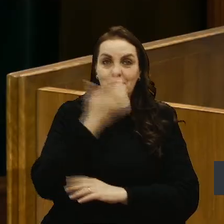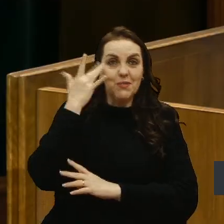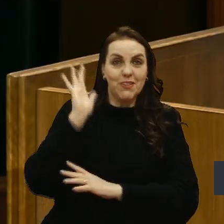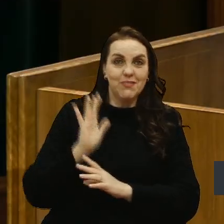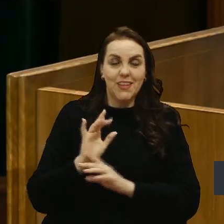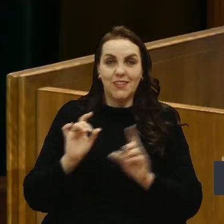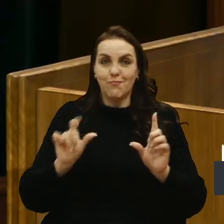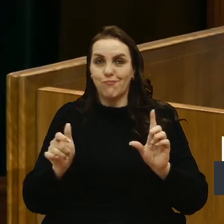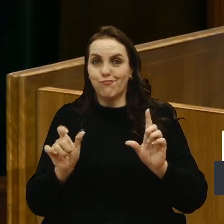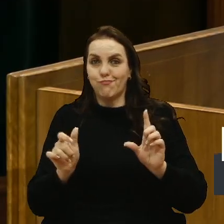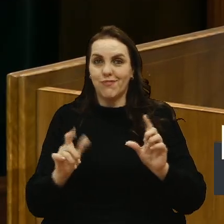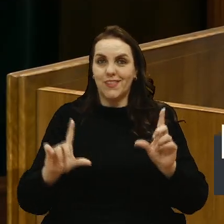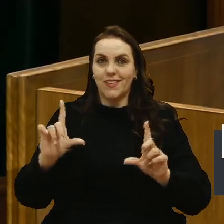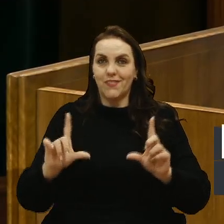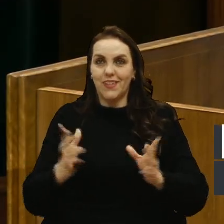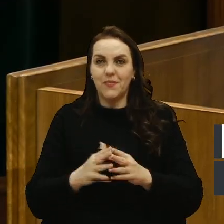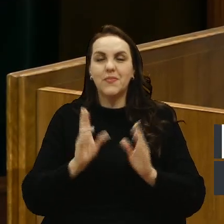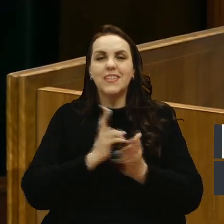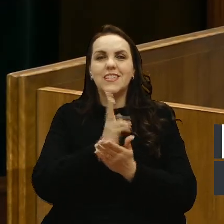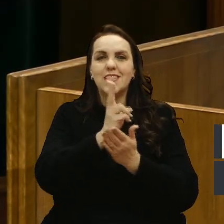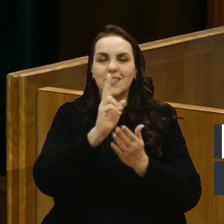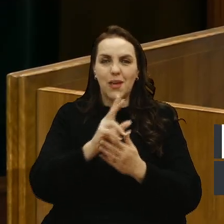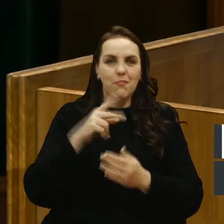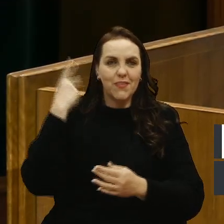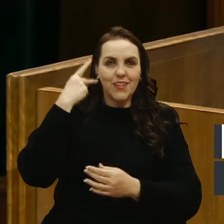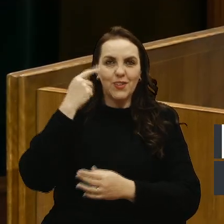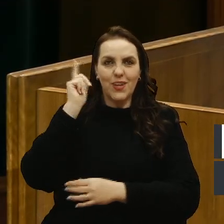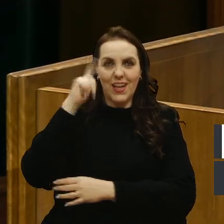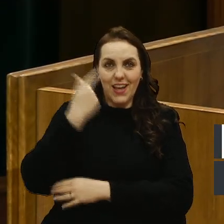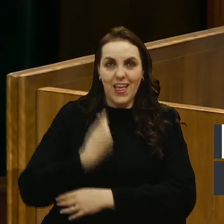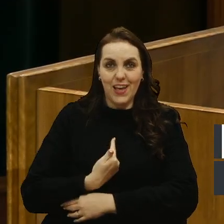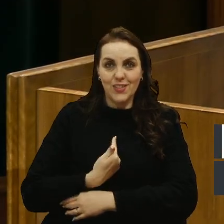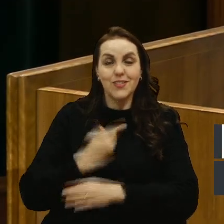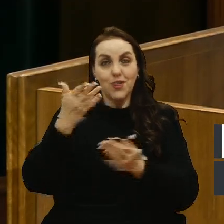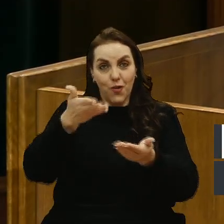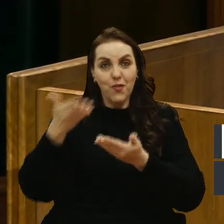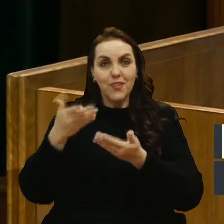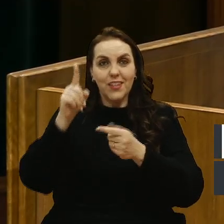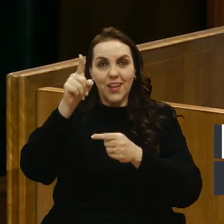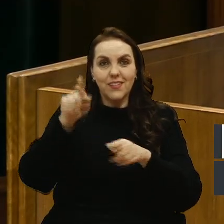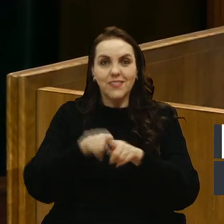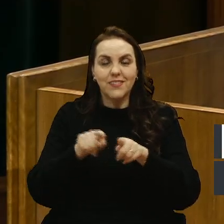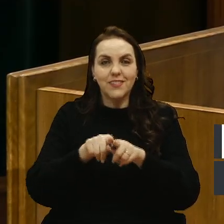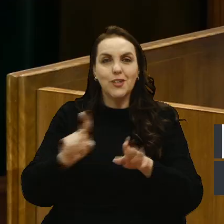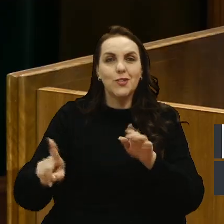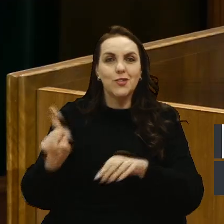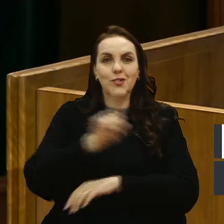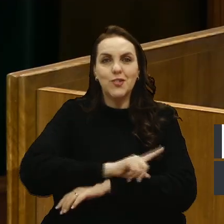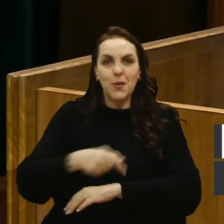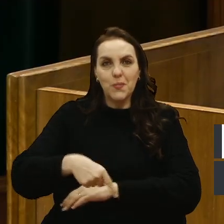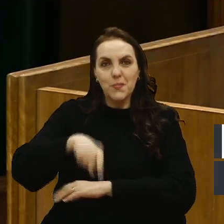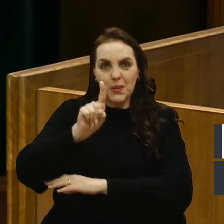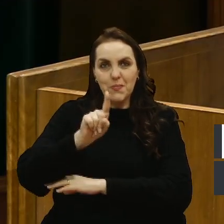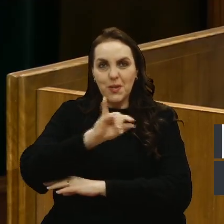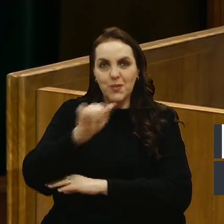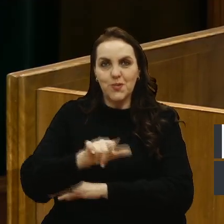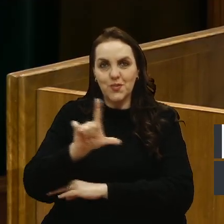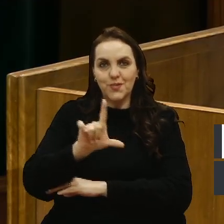convite aqui também a sempre vereadora Gladys Fris, para que no dia 1º esteja presente no lançamento da